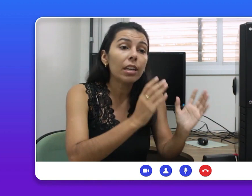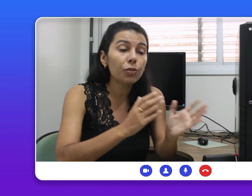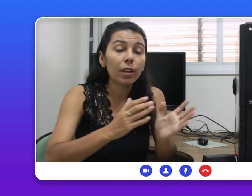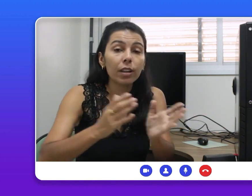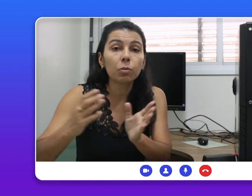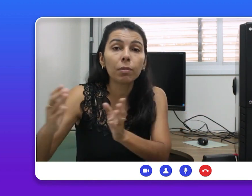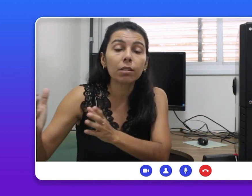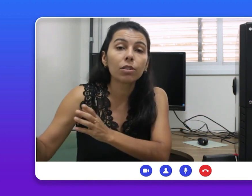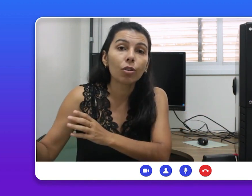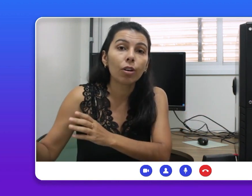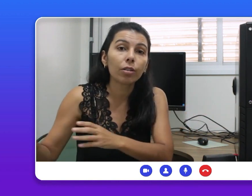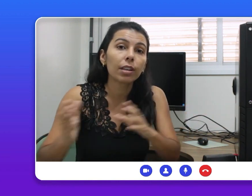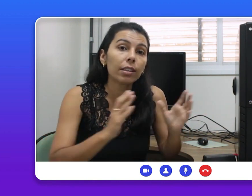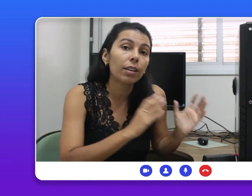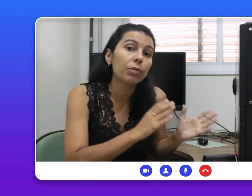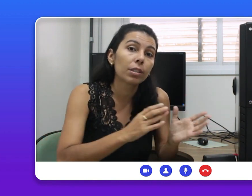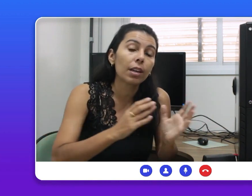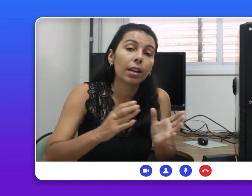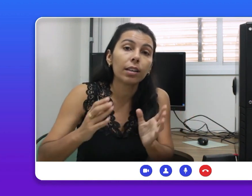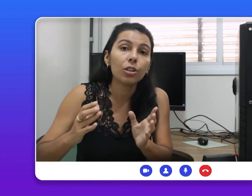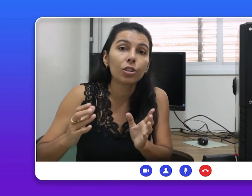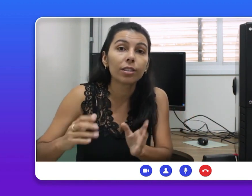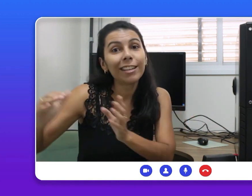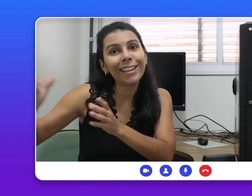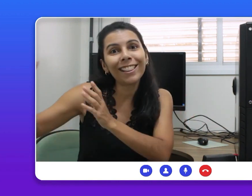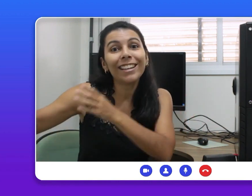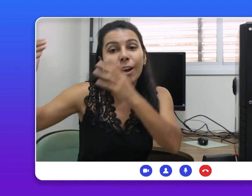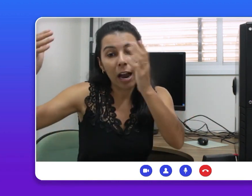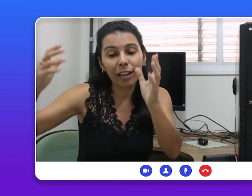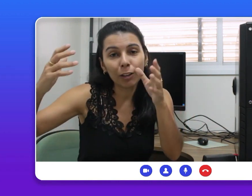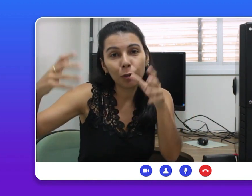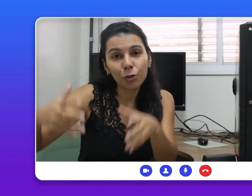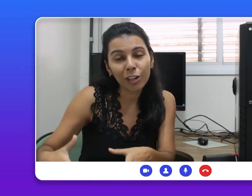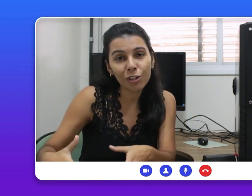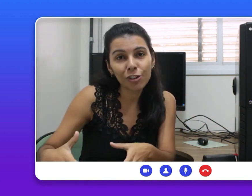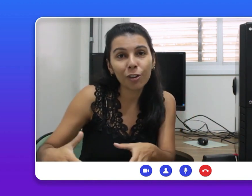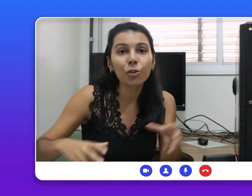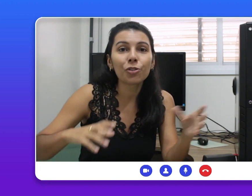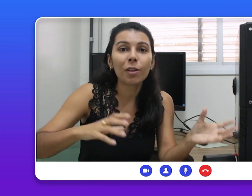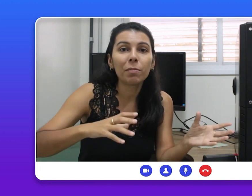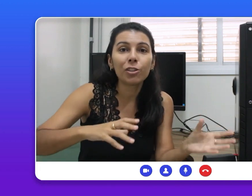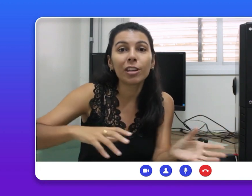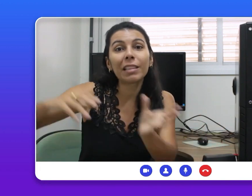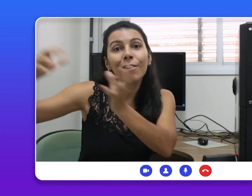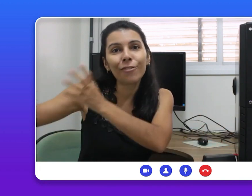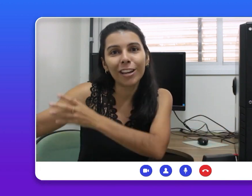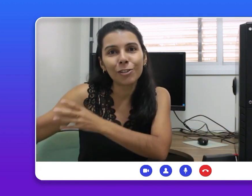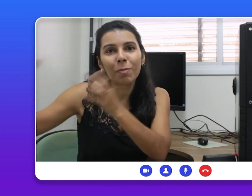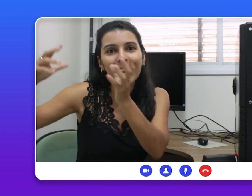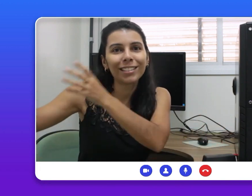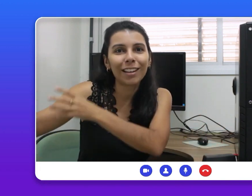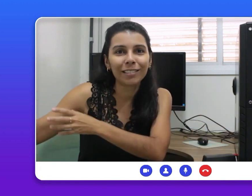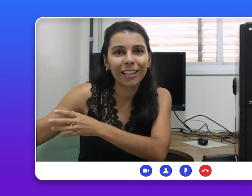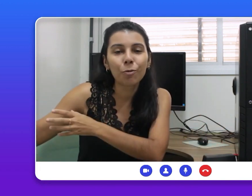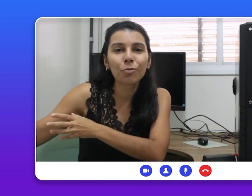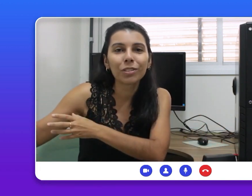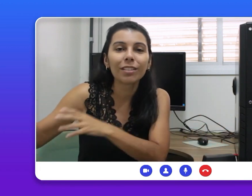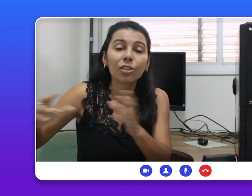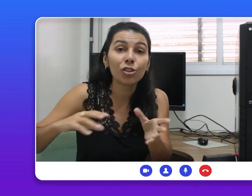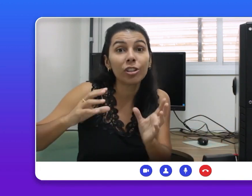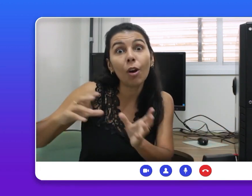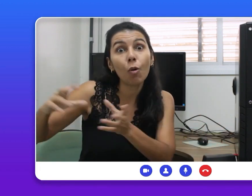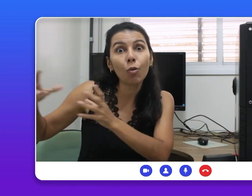dizer, isso que parece tão surreal pra gente hoje, provavelmente vai ser a realidade daqui a alguns anos. Então, eu acho que a gente não chegou num ponto